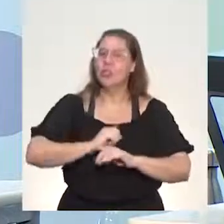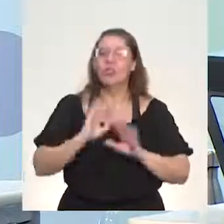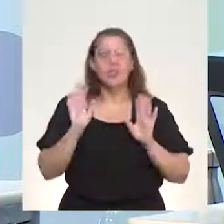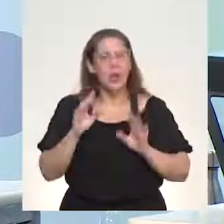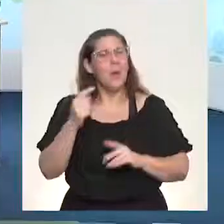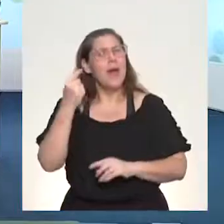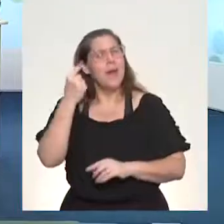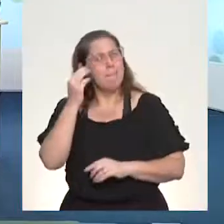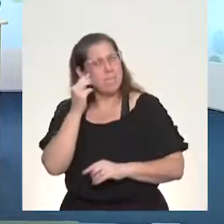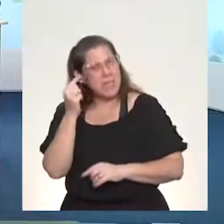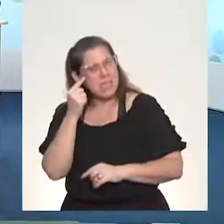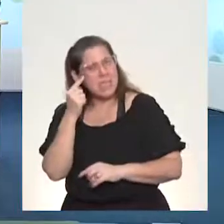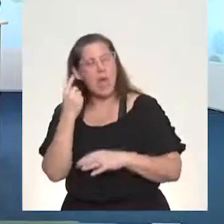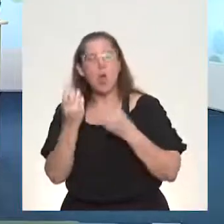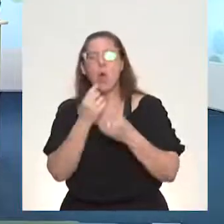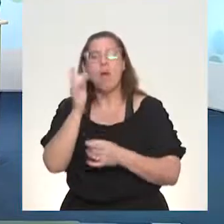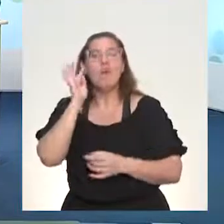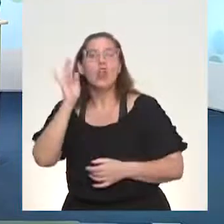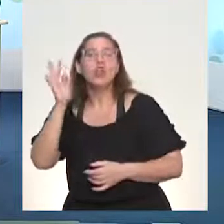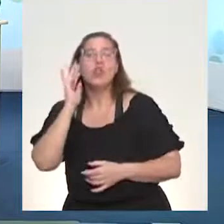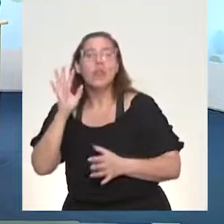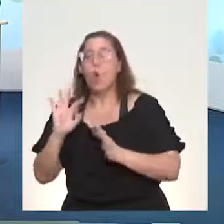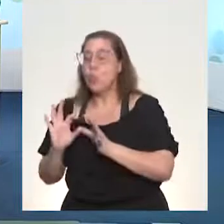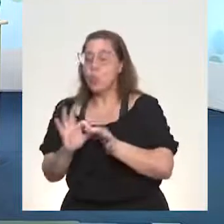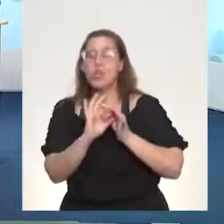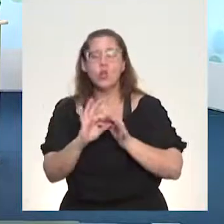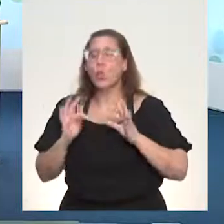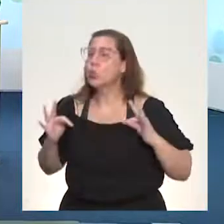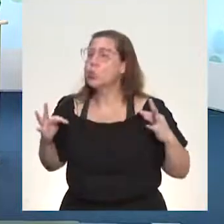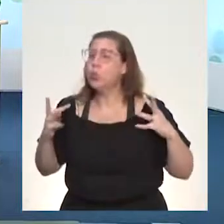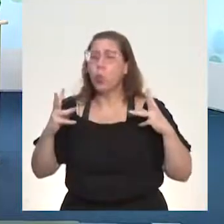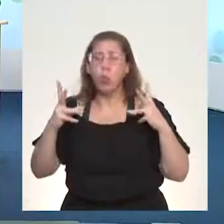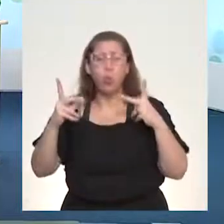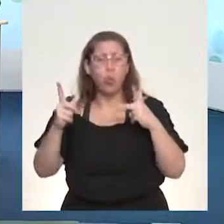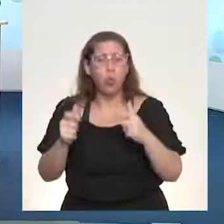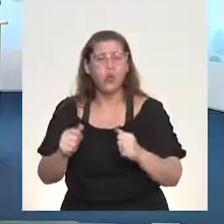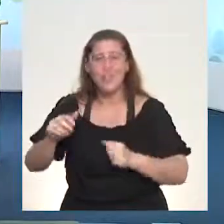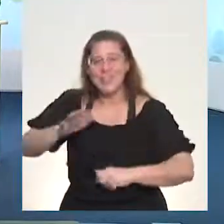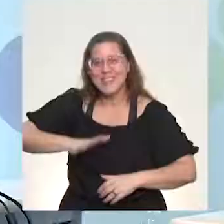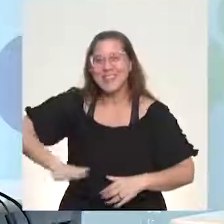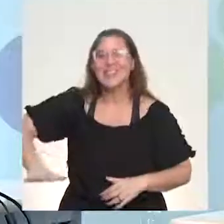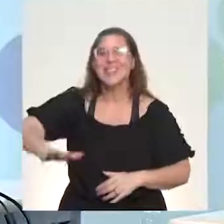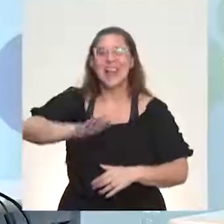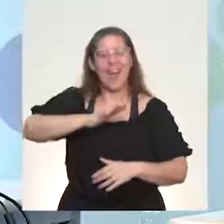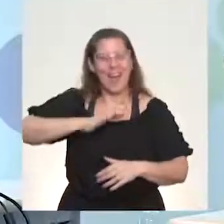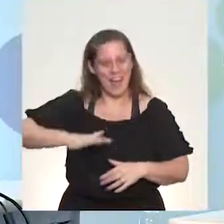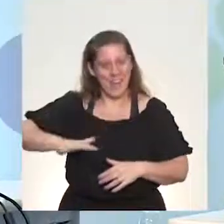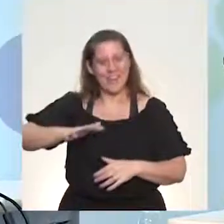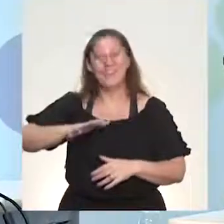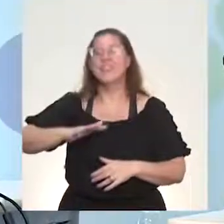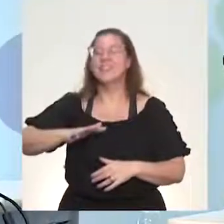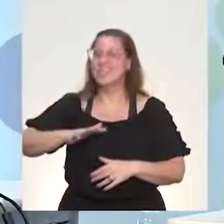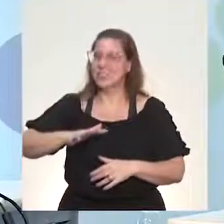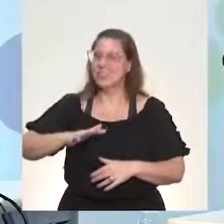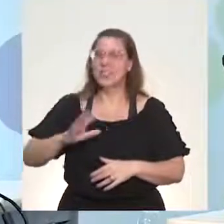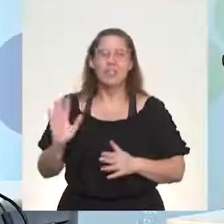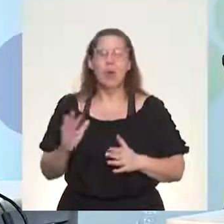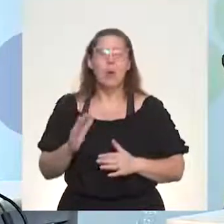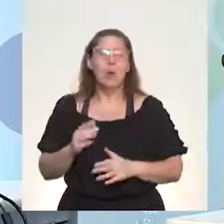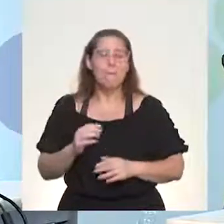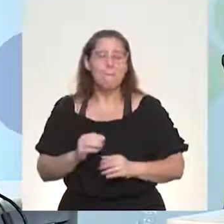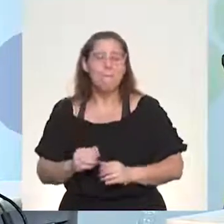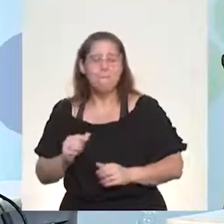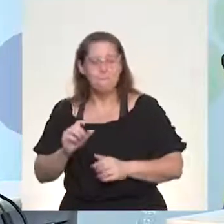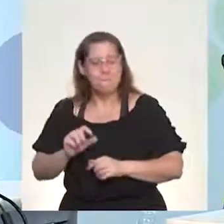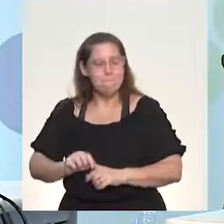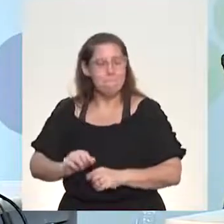interessante a gente pensar, talvez não tanto a filosofia como aquilo do antes, ou do depois, ou do maior, ou do menor, mas